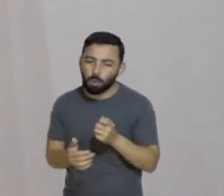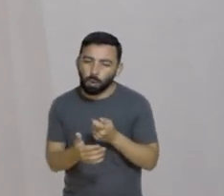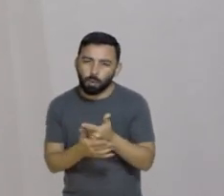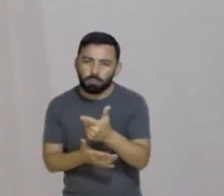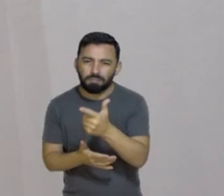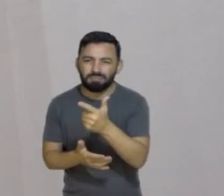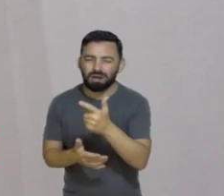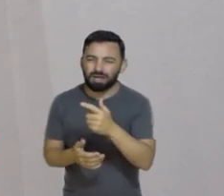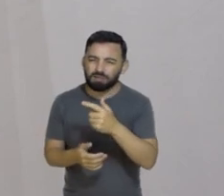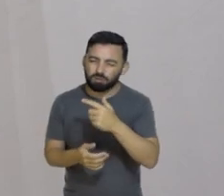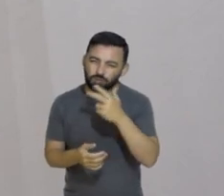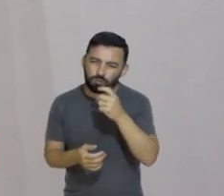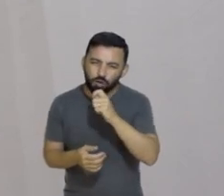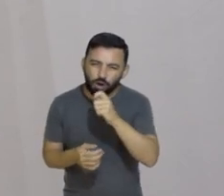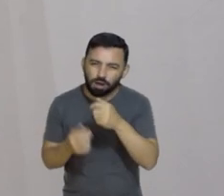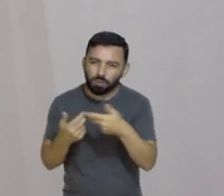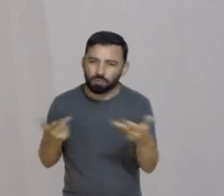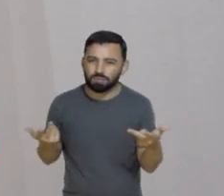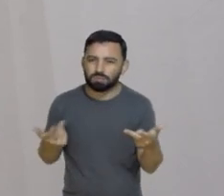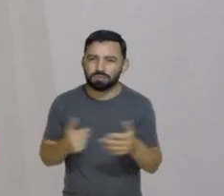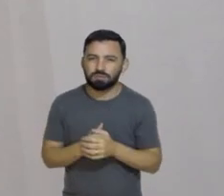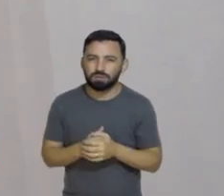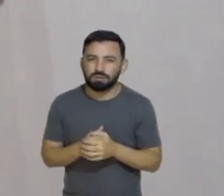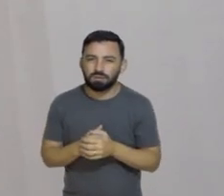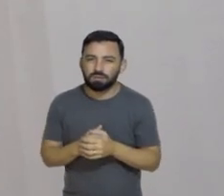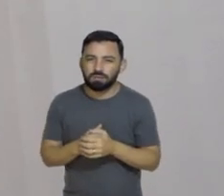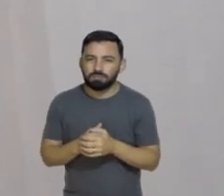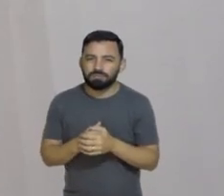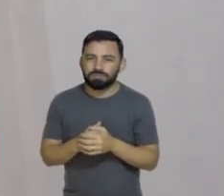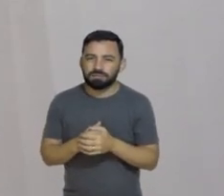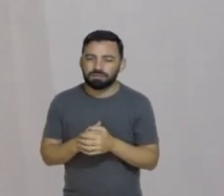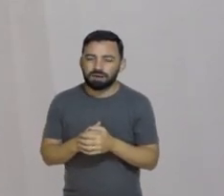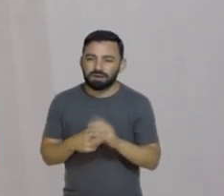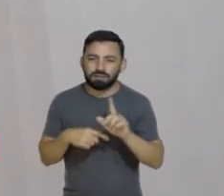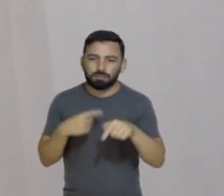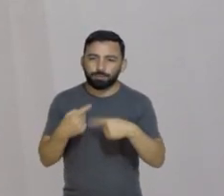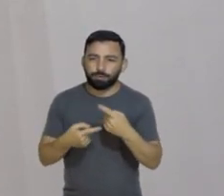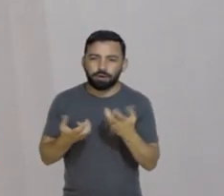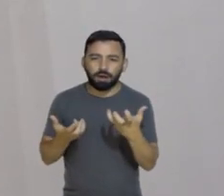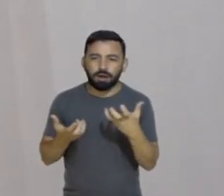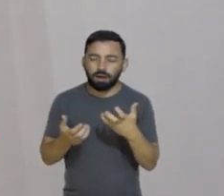crack, e daí depois, agora eu preciso, e daí não quer, não ajuda também,